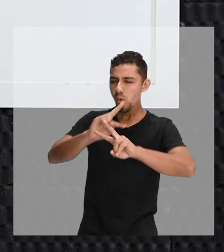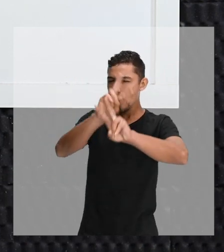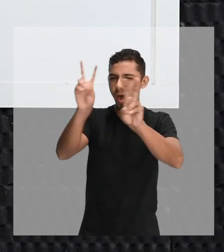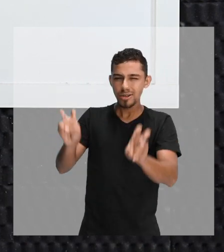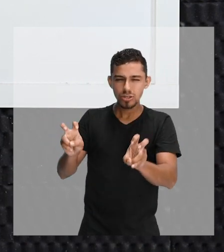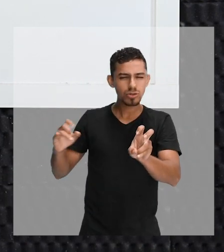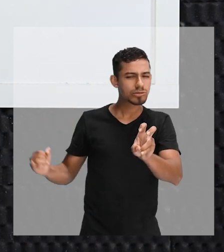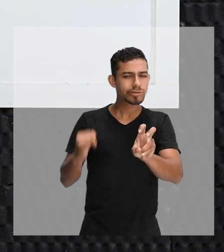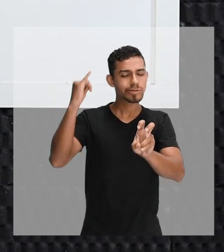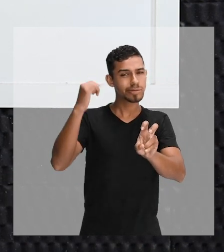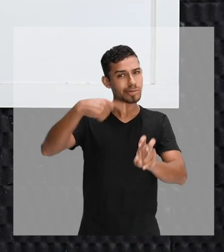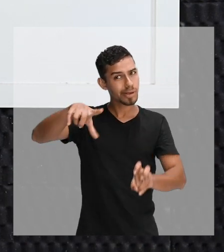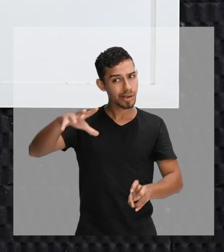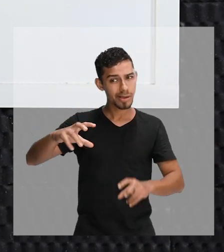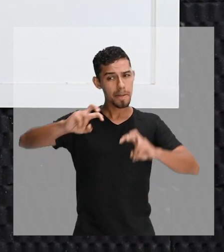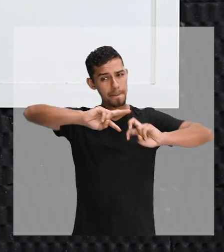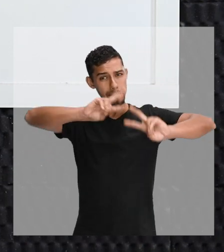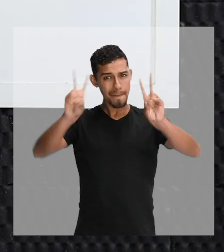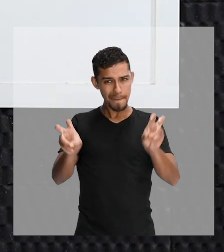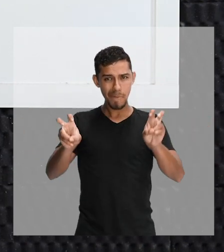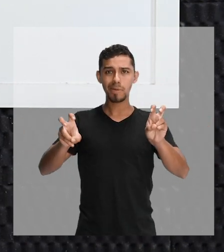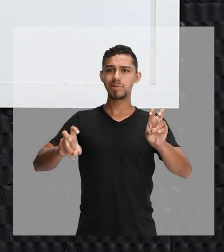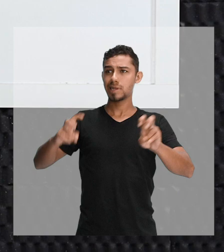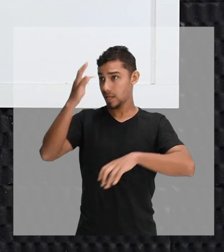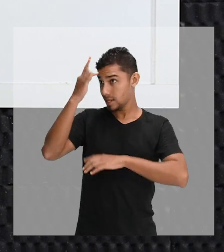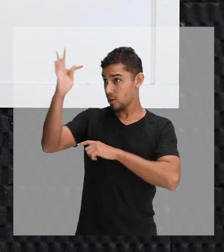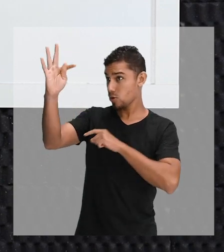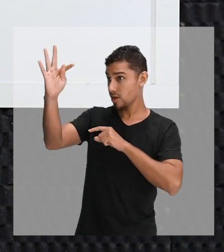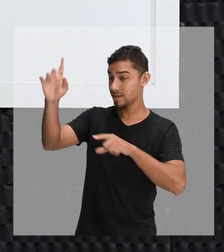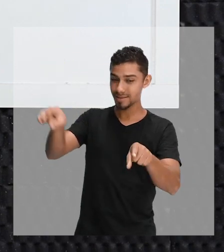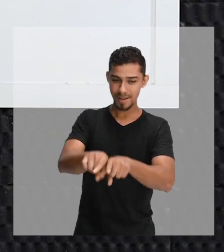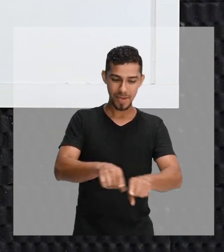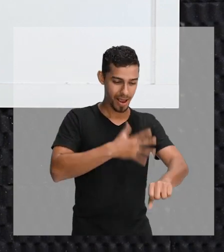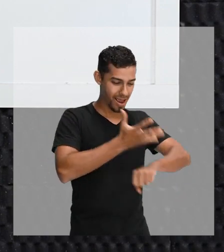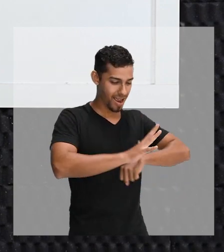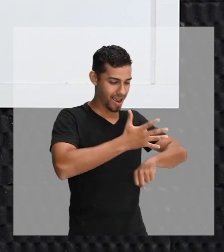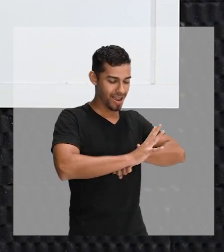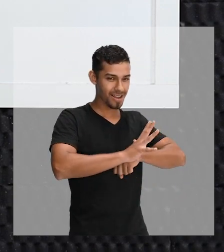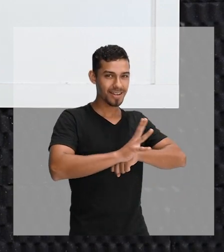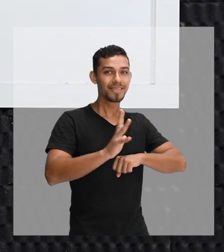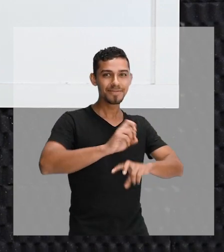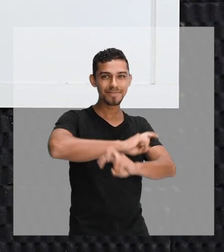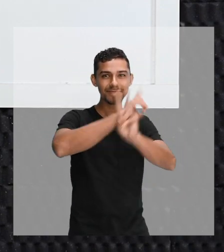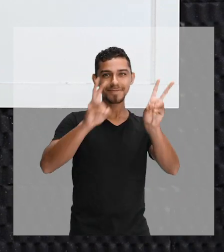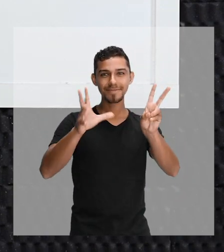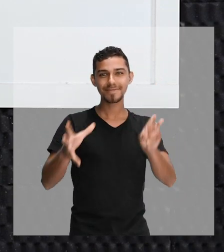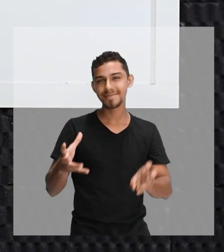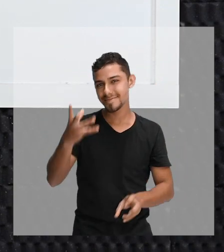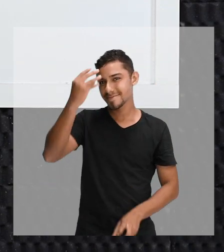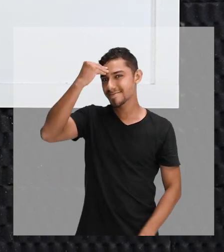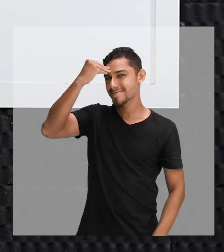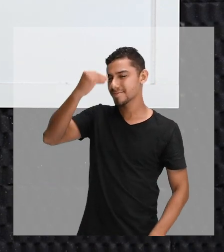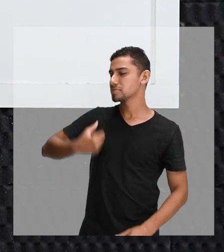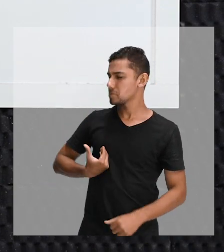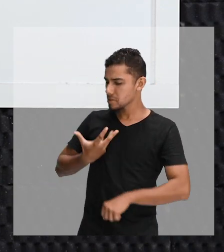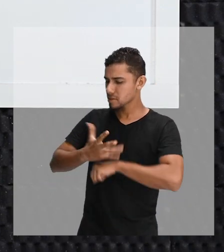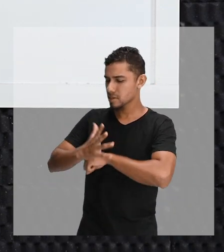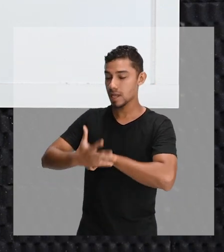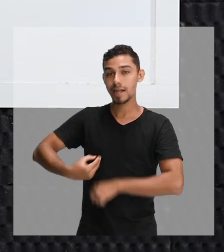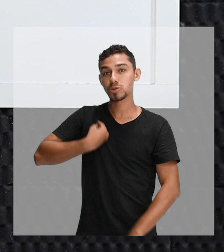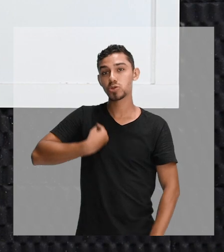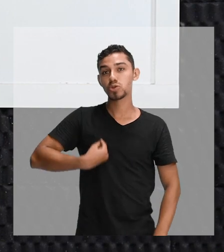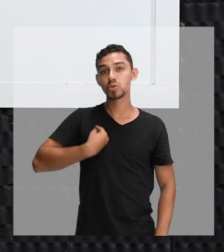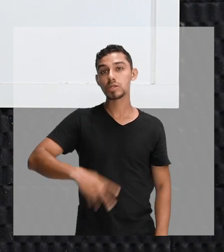na teoria como na prática. Muitos conteúdos, nós sabemos que vão ficar mais teóricos, mas este aqui não. Este aqui vai falar da